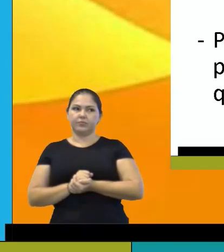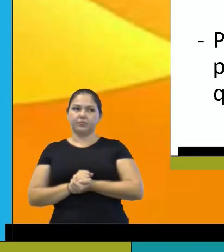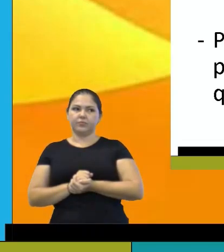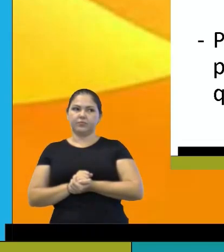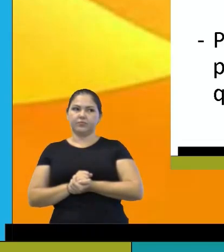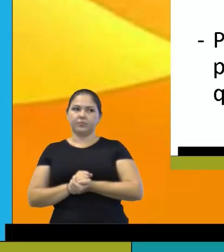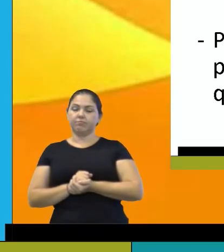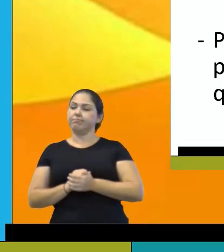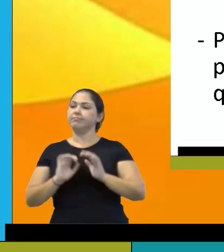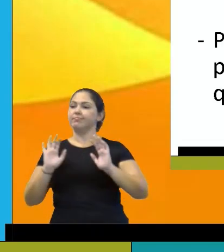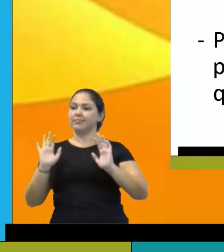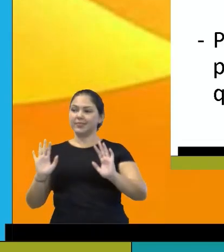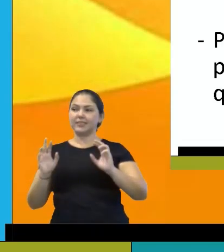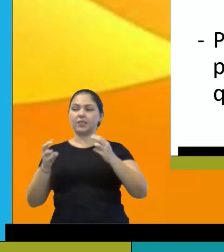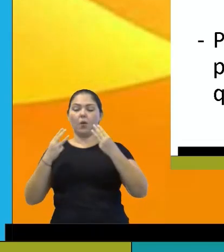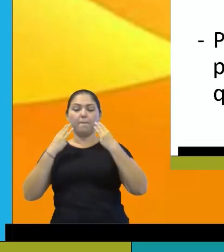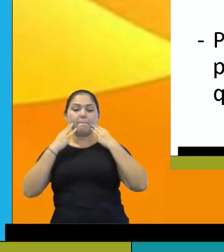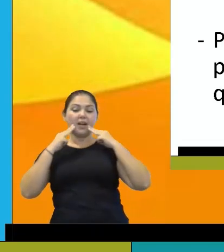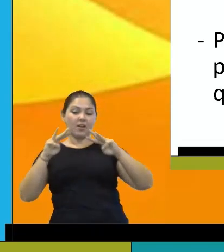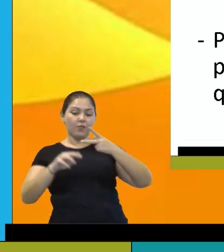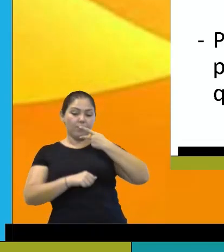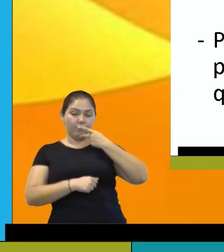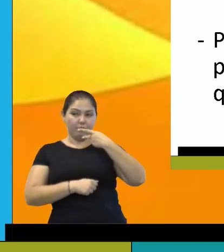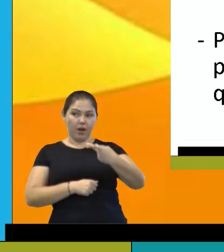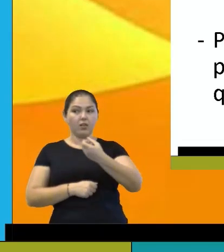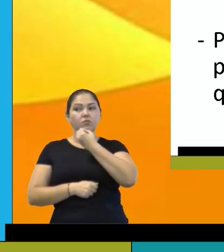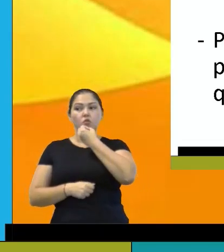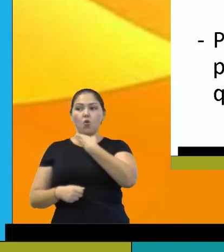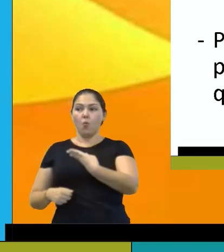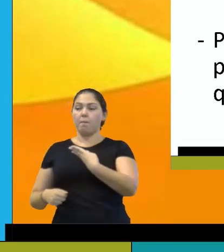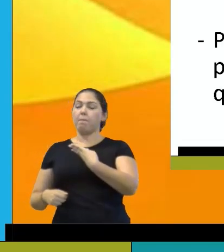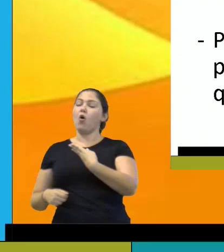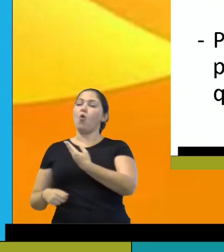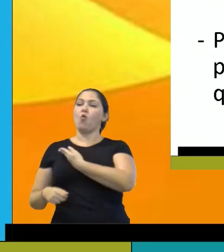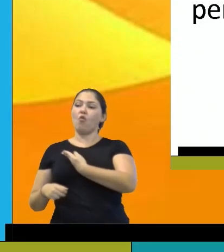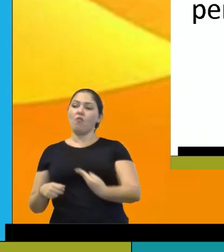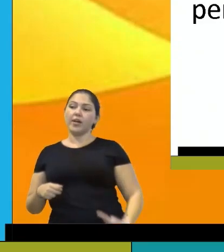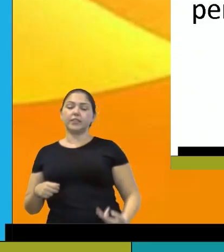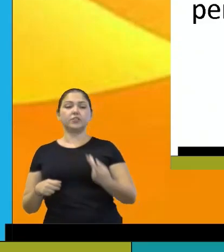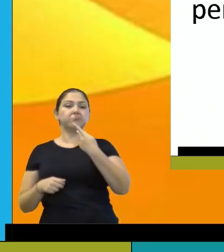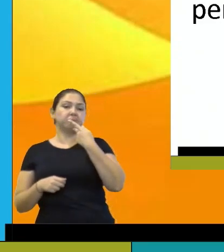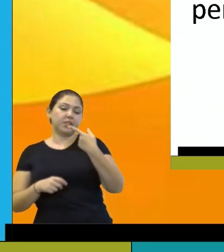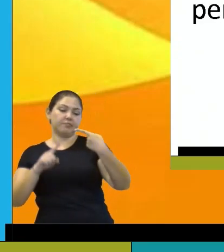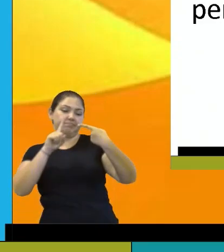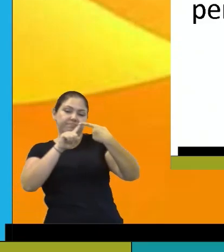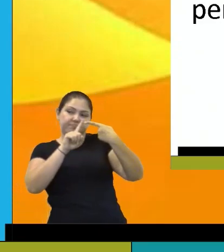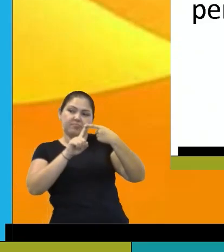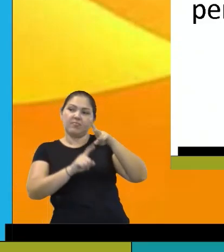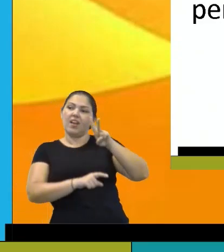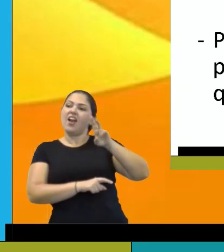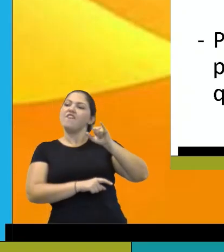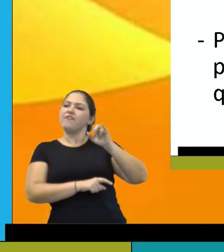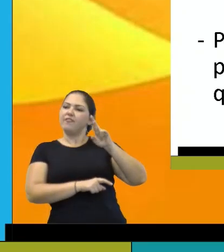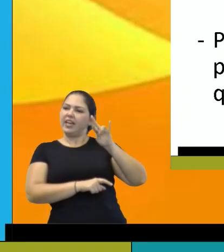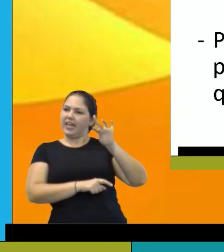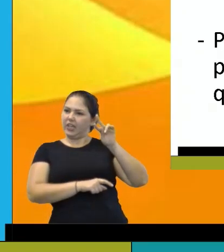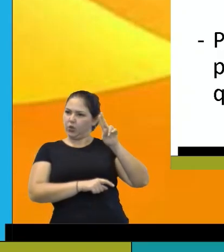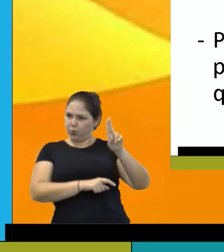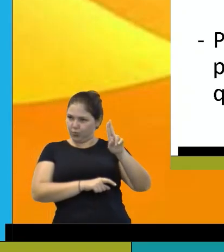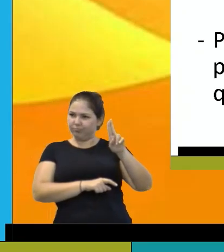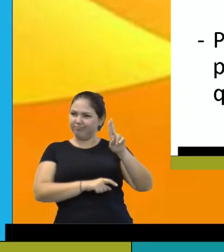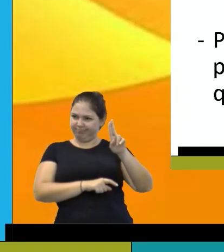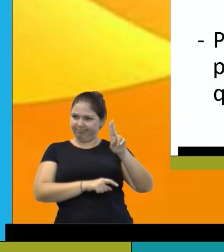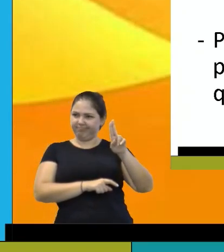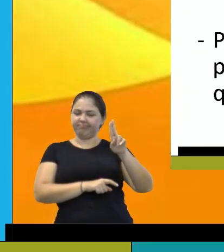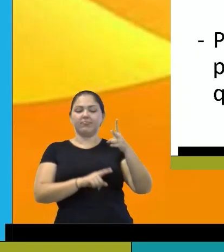além do bom governante ser dotado de virtude e de fortuna, ele também vai trazer aqui